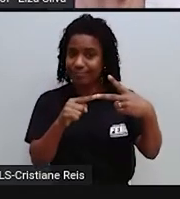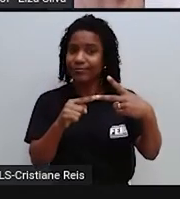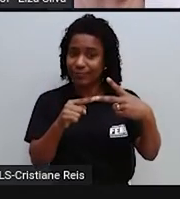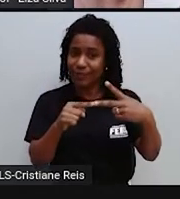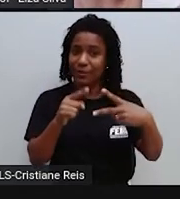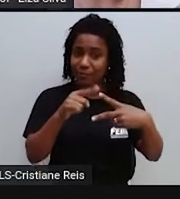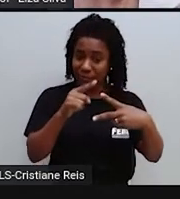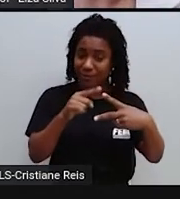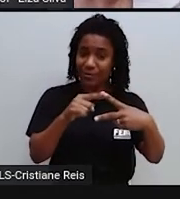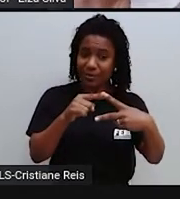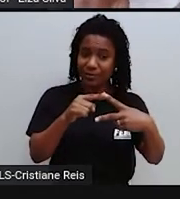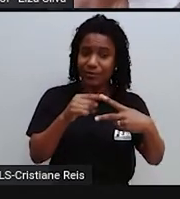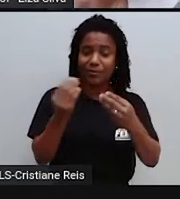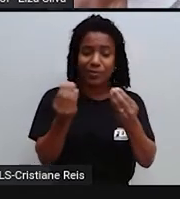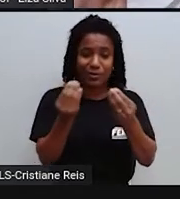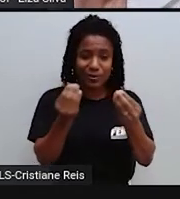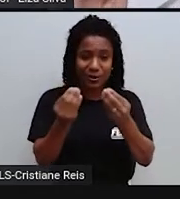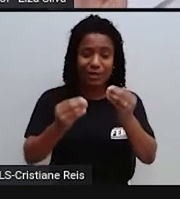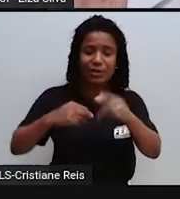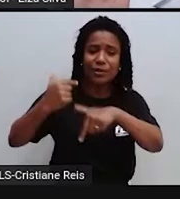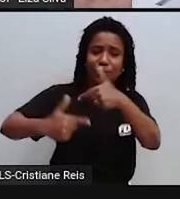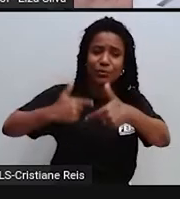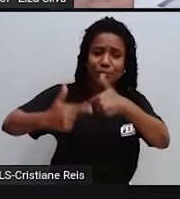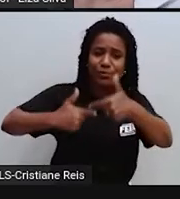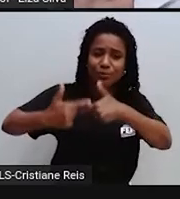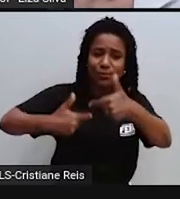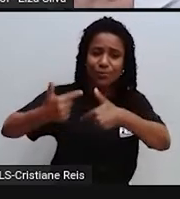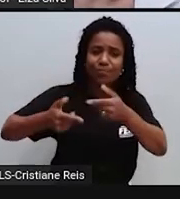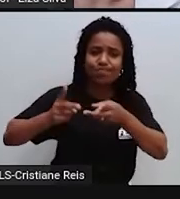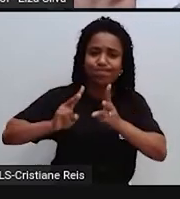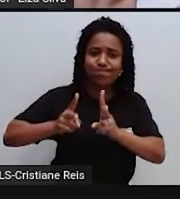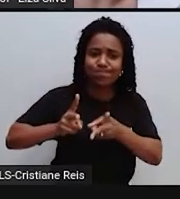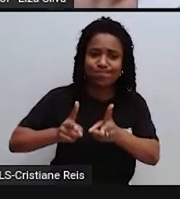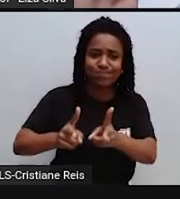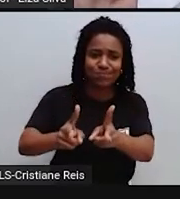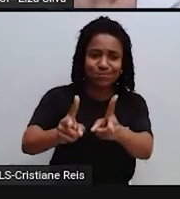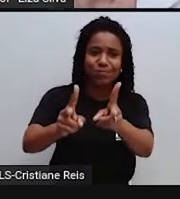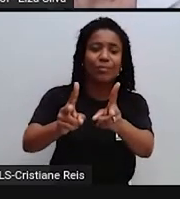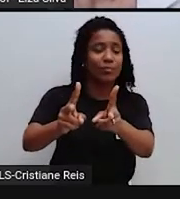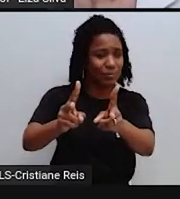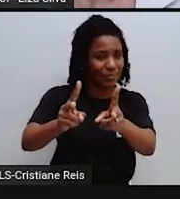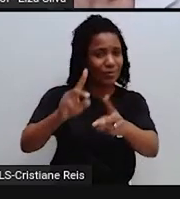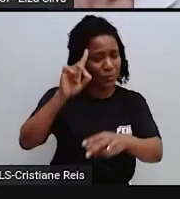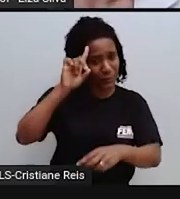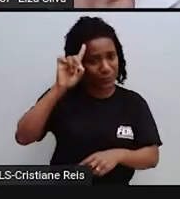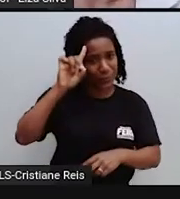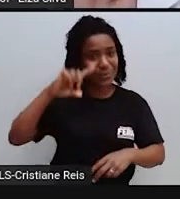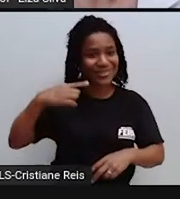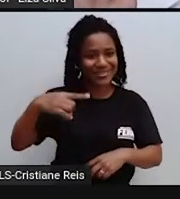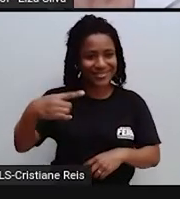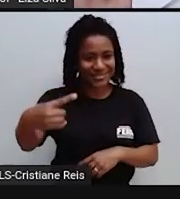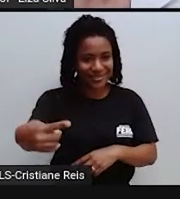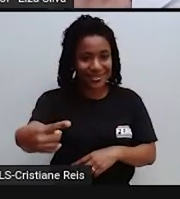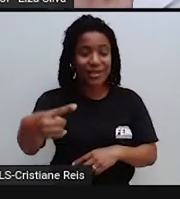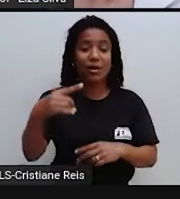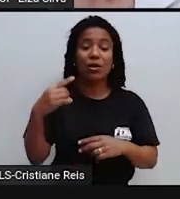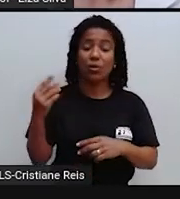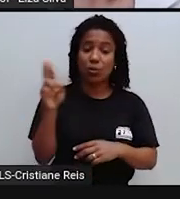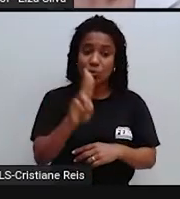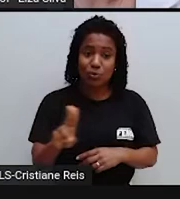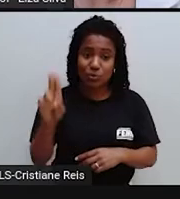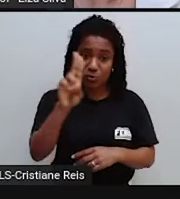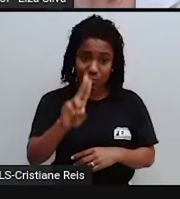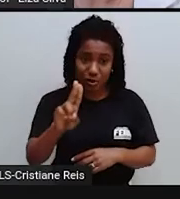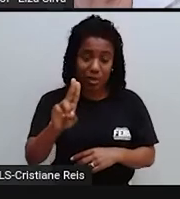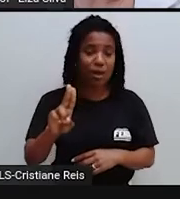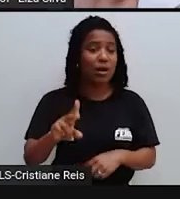descrever ações em progresso e em continuidade no dia, utilizando o present continuous, como eu já